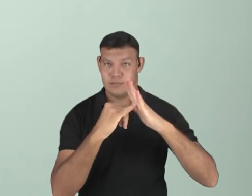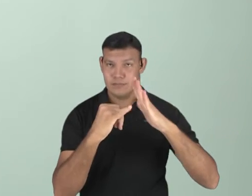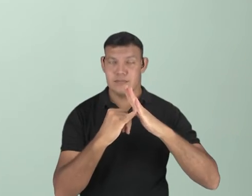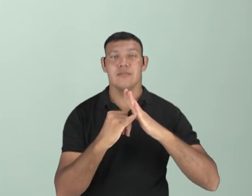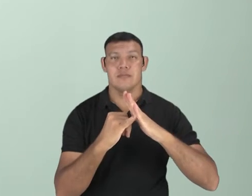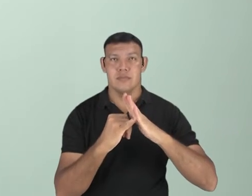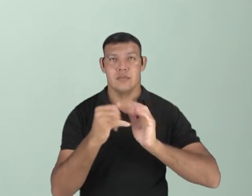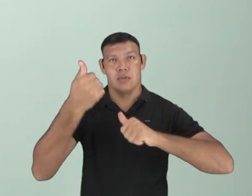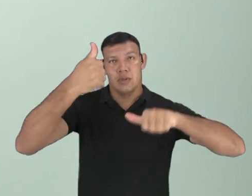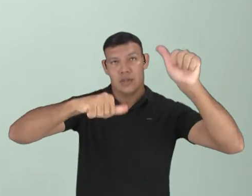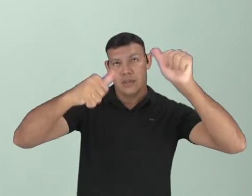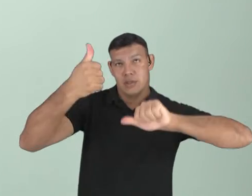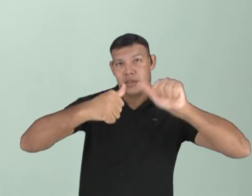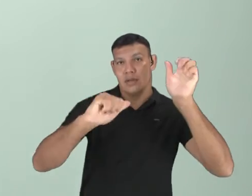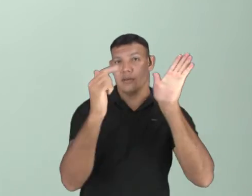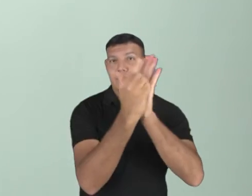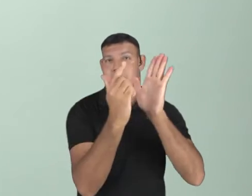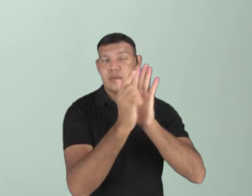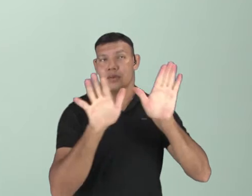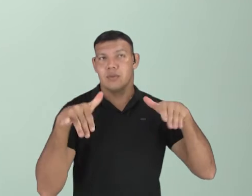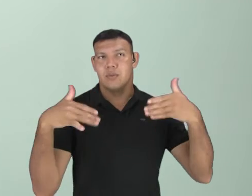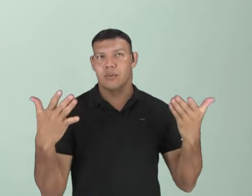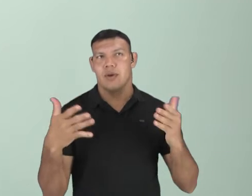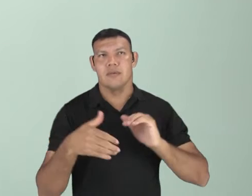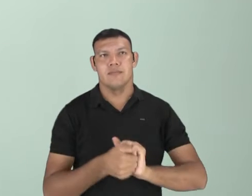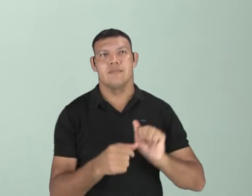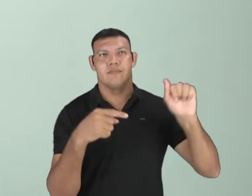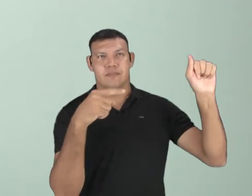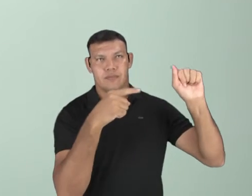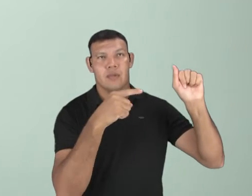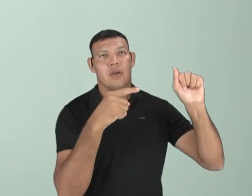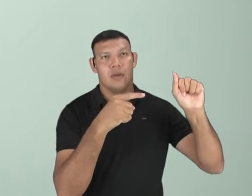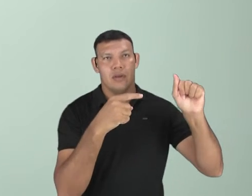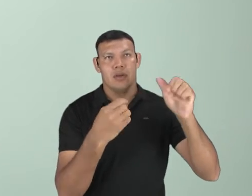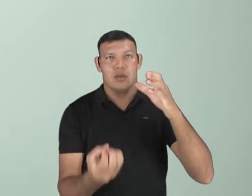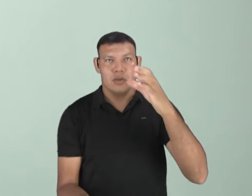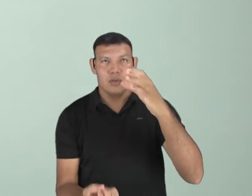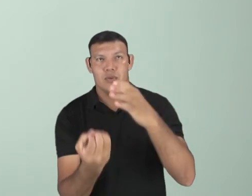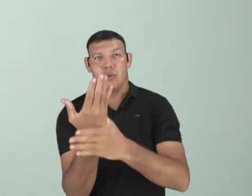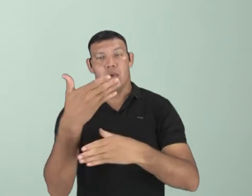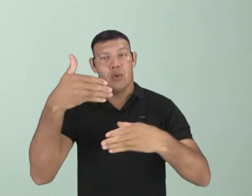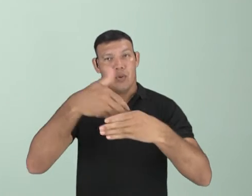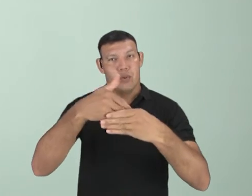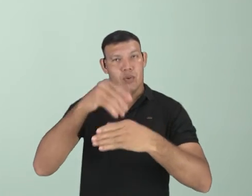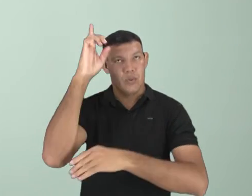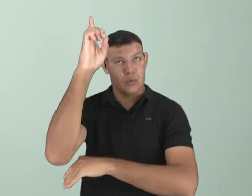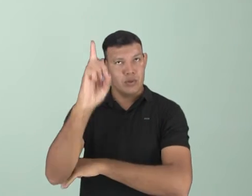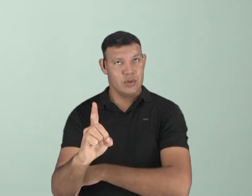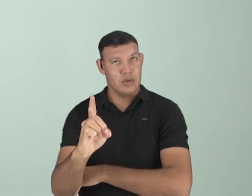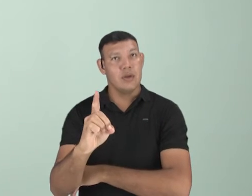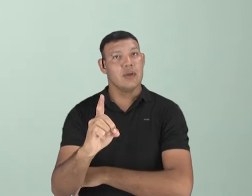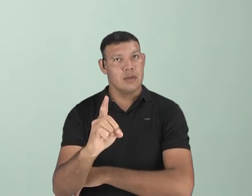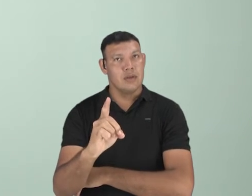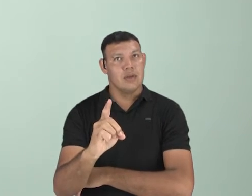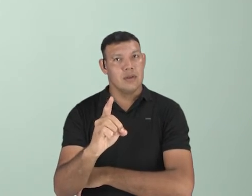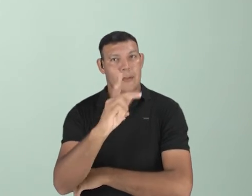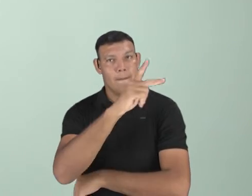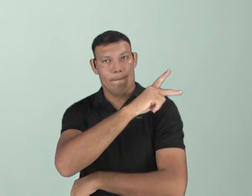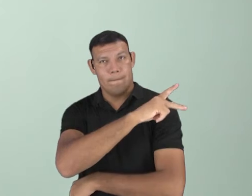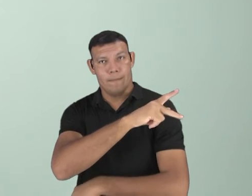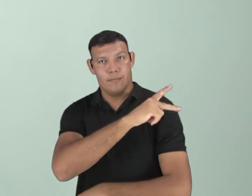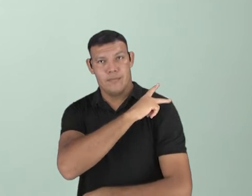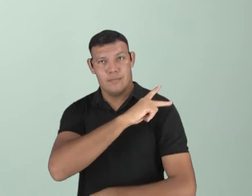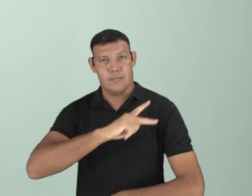seguinte papel. Alternativa A, implementou o voto direto para presidente. Alternativa